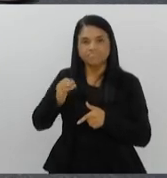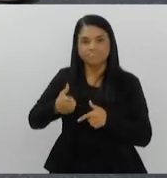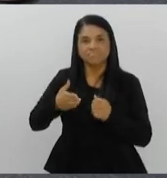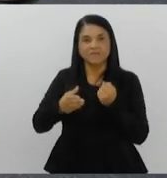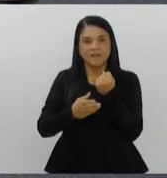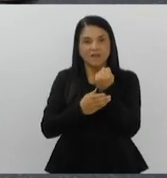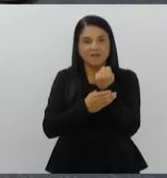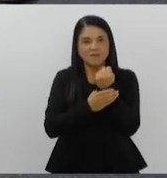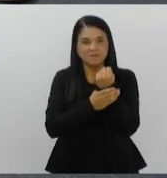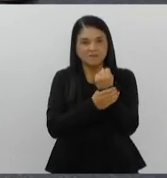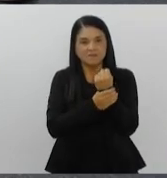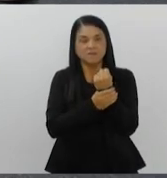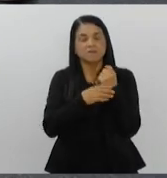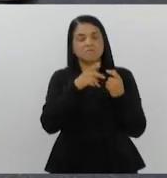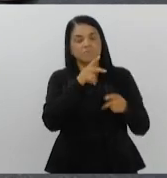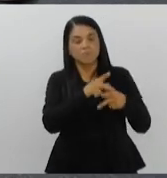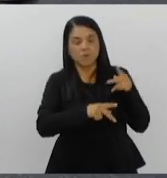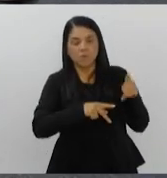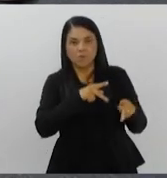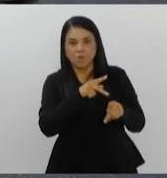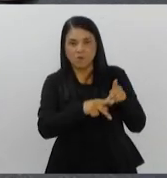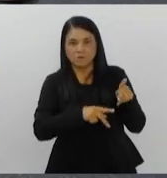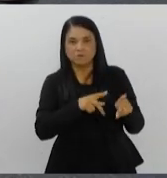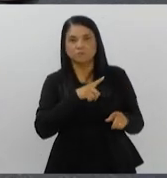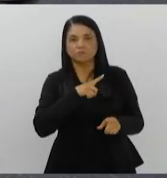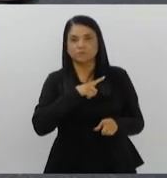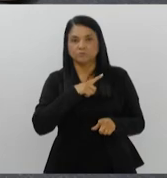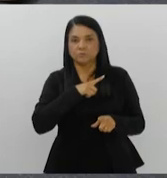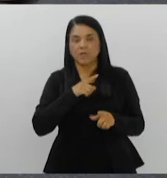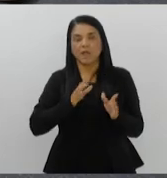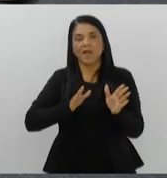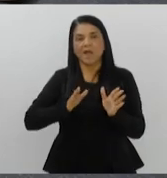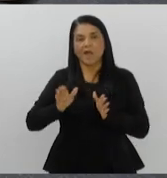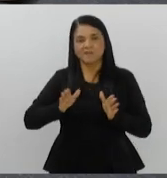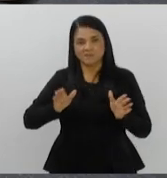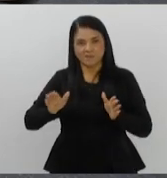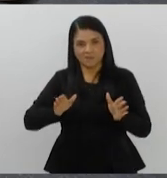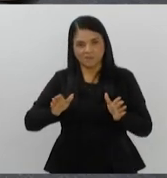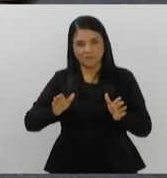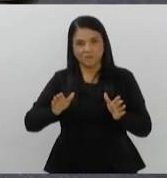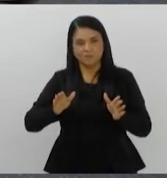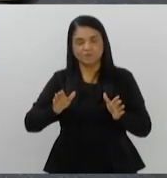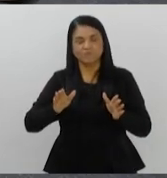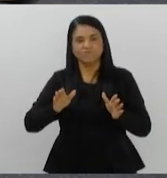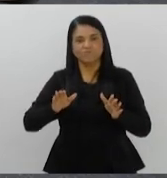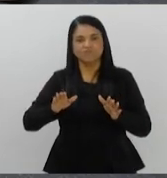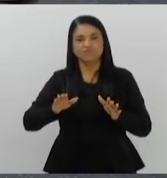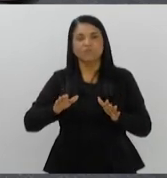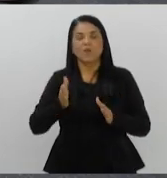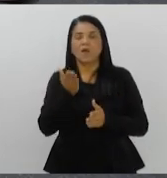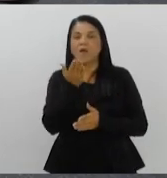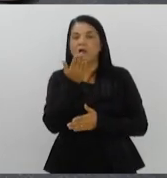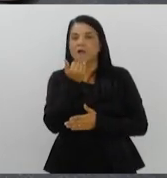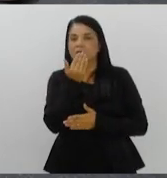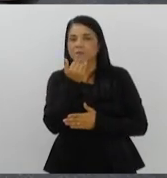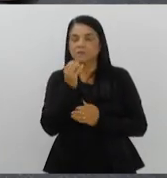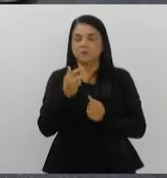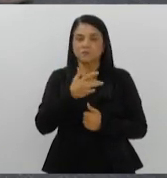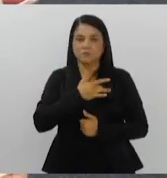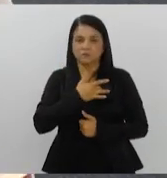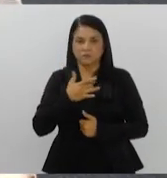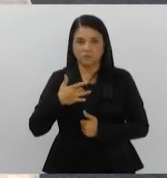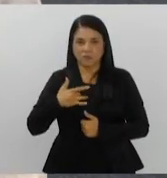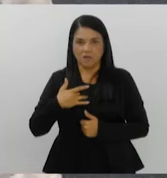que a nossa população tenha acesso a integral à alimentação saudável,